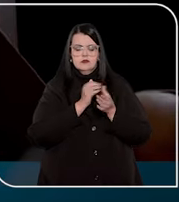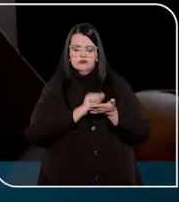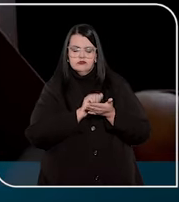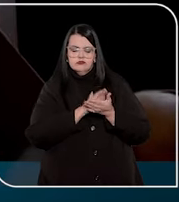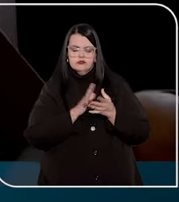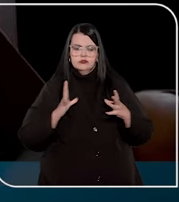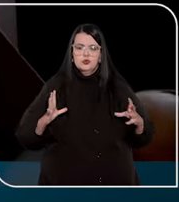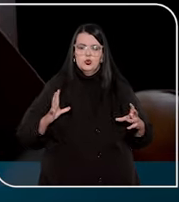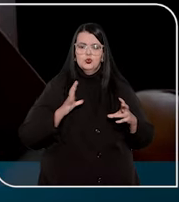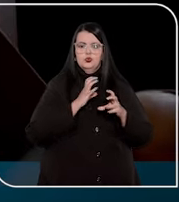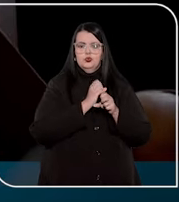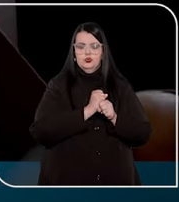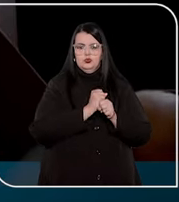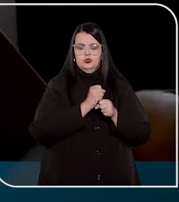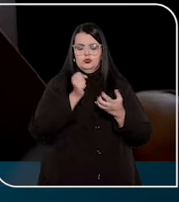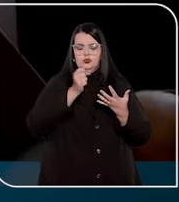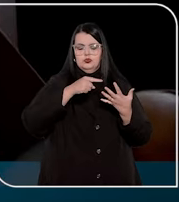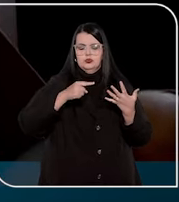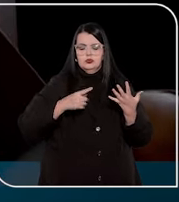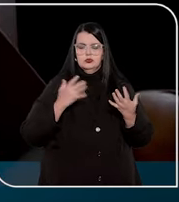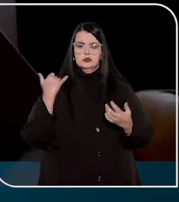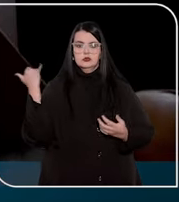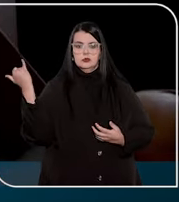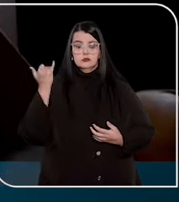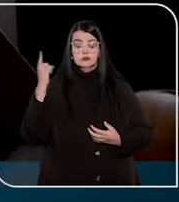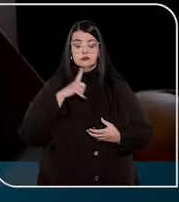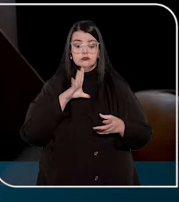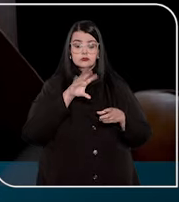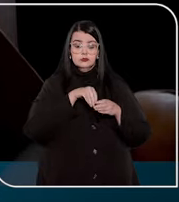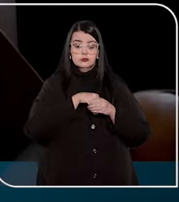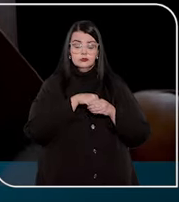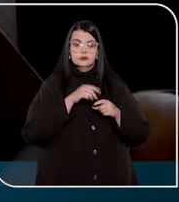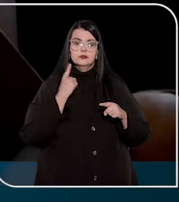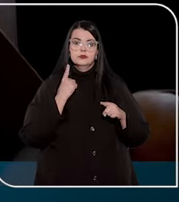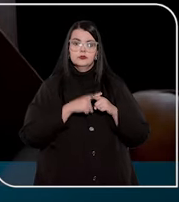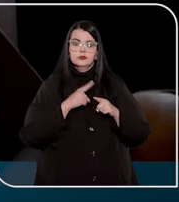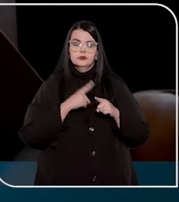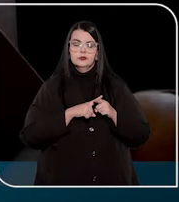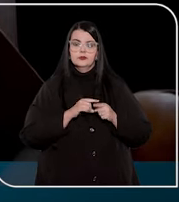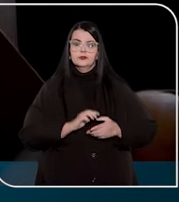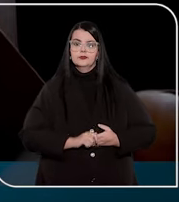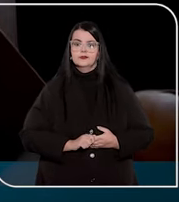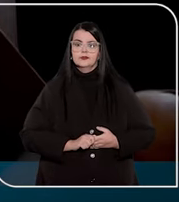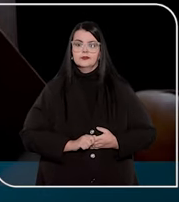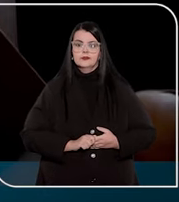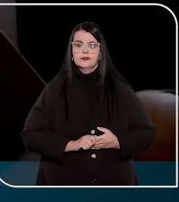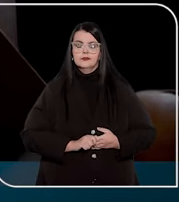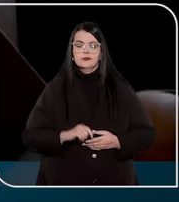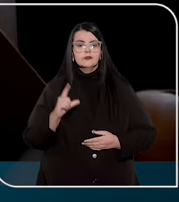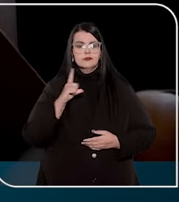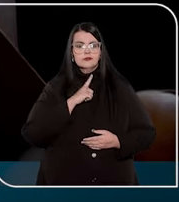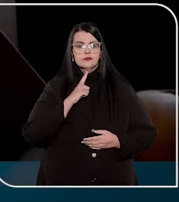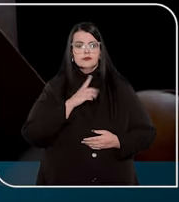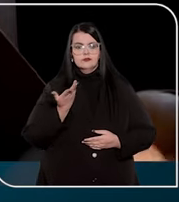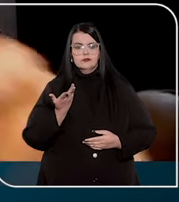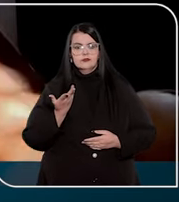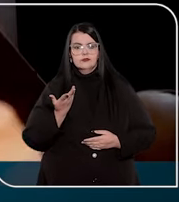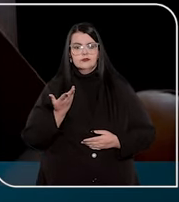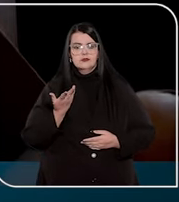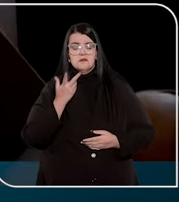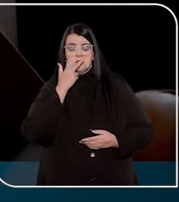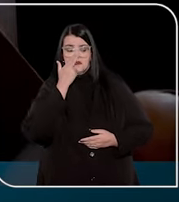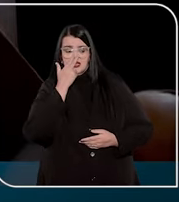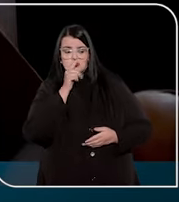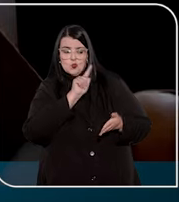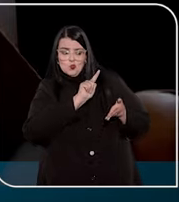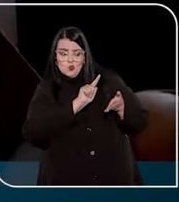e decidir as questões mais importantes que lhe são submetidas, porque ele fica digamos, adstrito